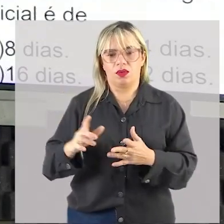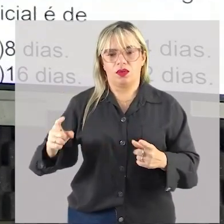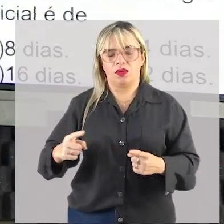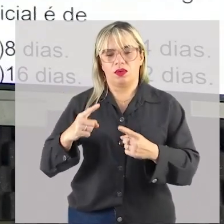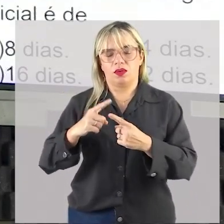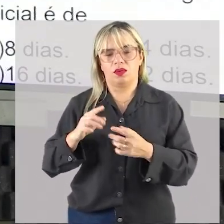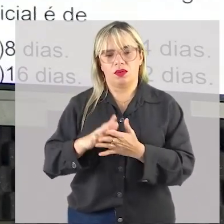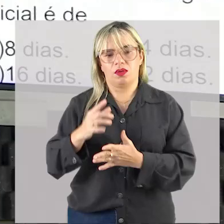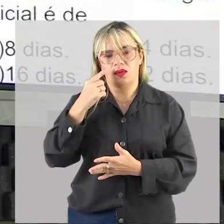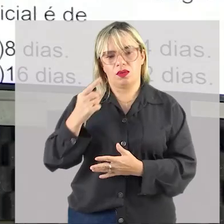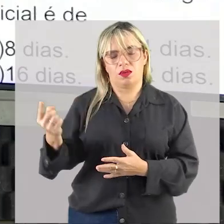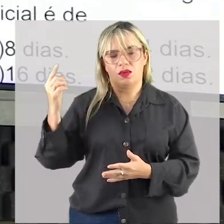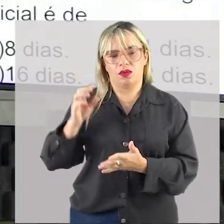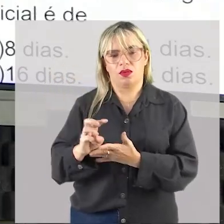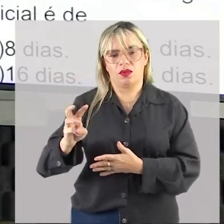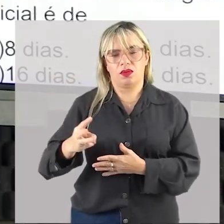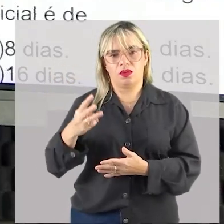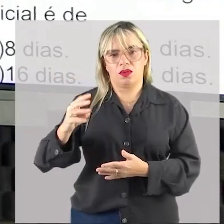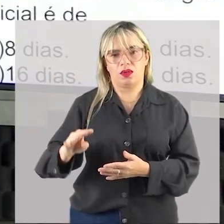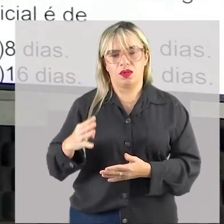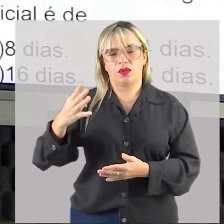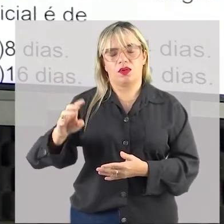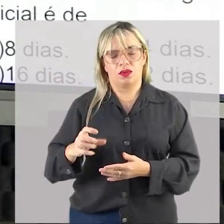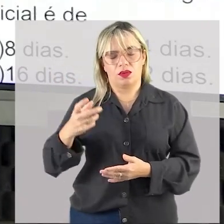essa divisão? Ah, eu fiz 3 vezes e assim vai.